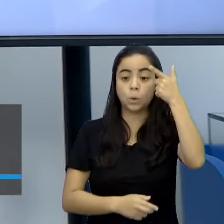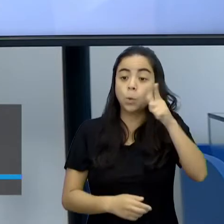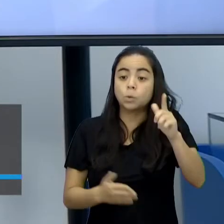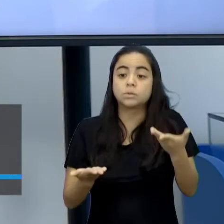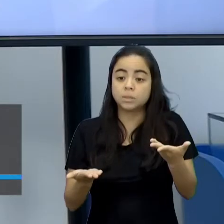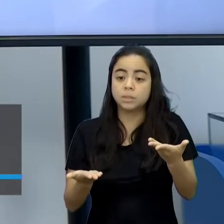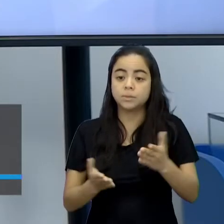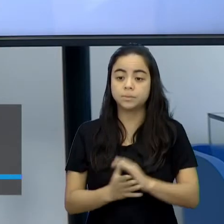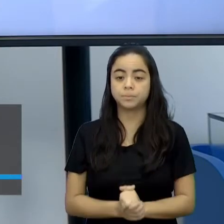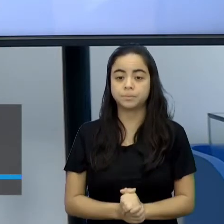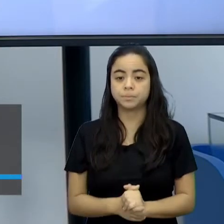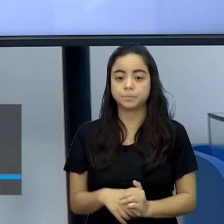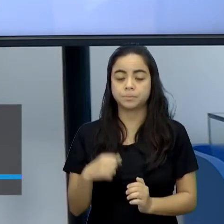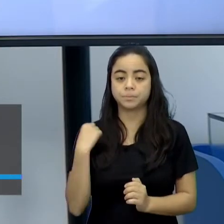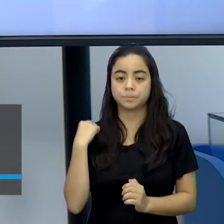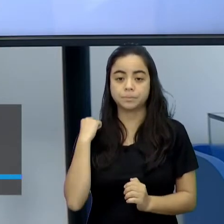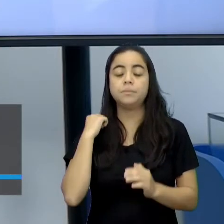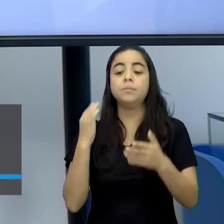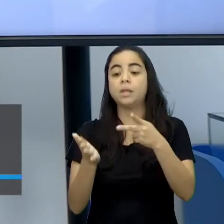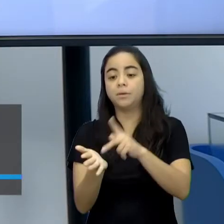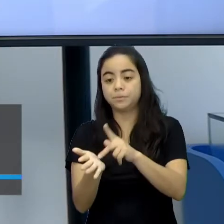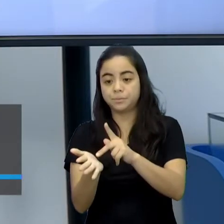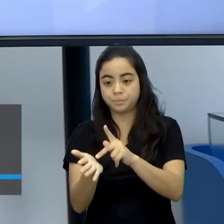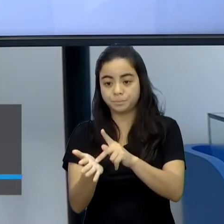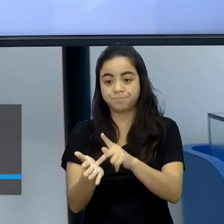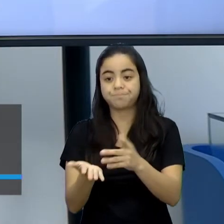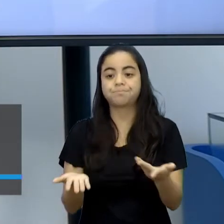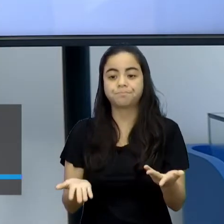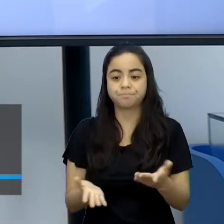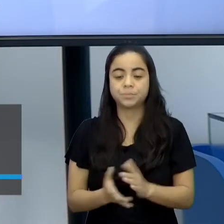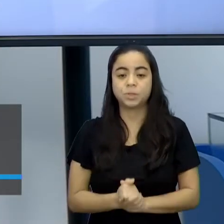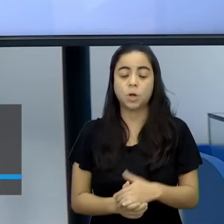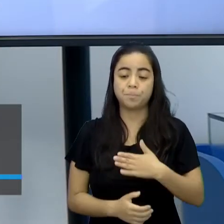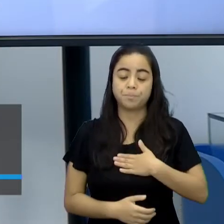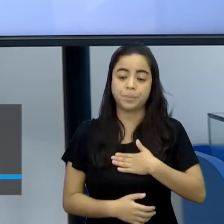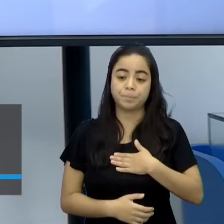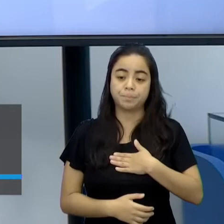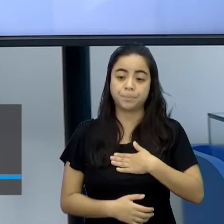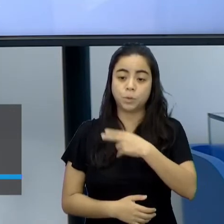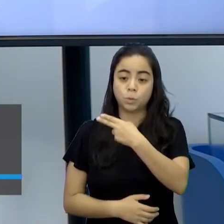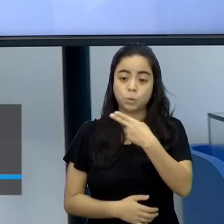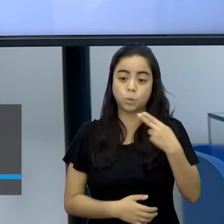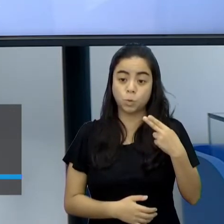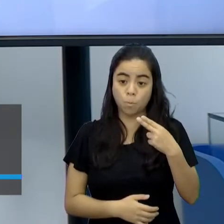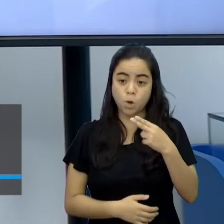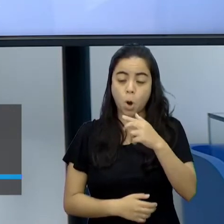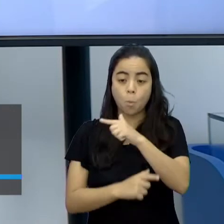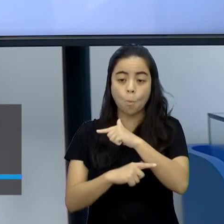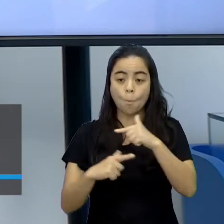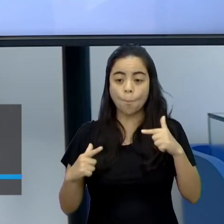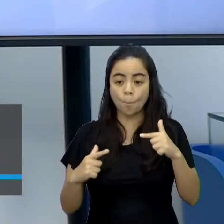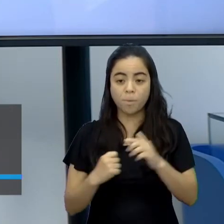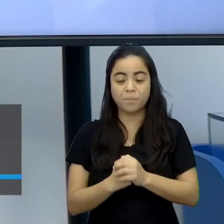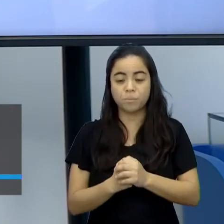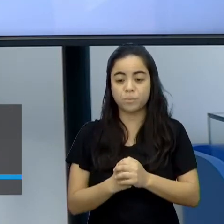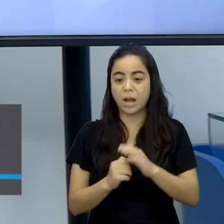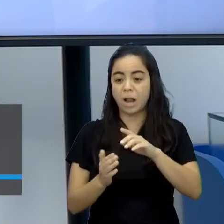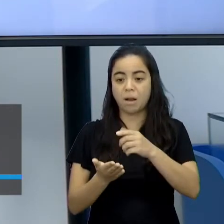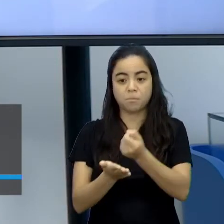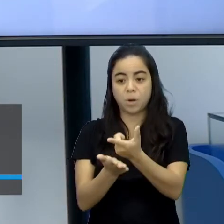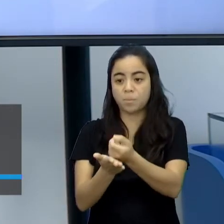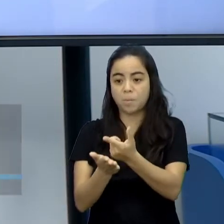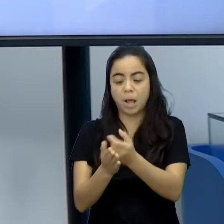E o nome sujo ninguém quer ter não, hein? A gente quer ter nome limpinho, a gente quer pagar nossas contas. Vamos lá, então a gente vai para o Excel, vou pedir para o